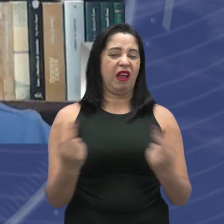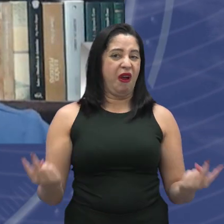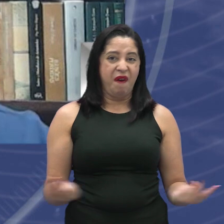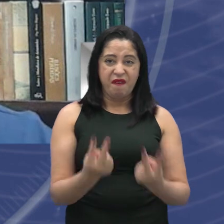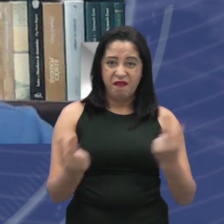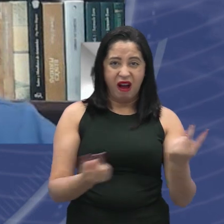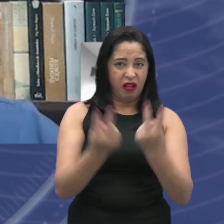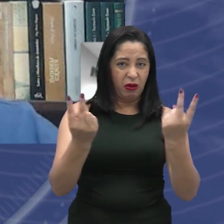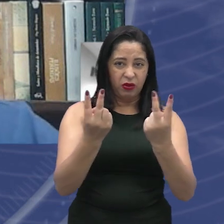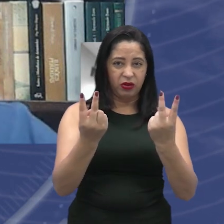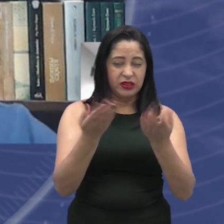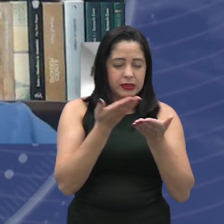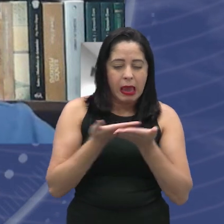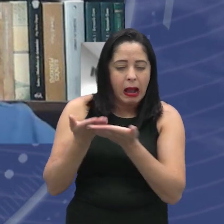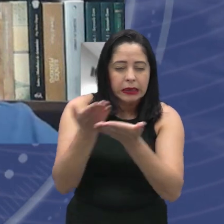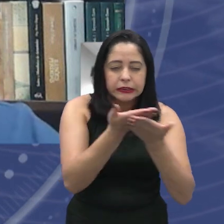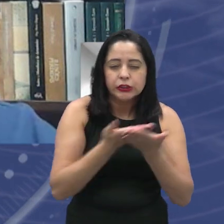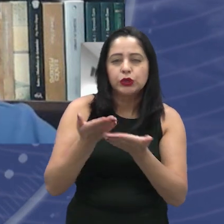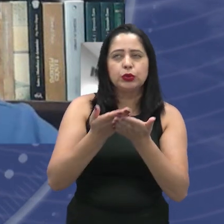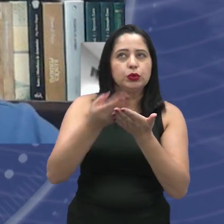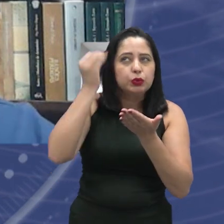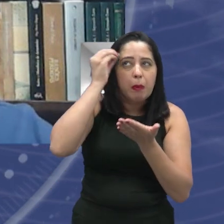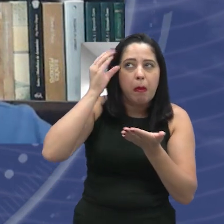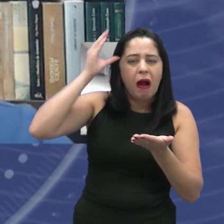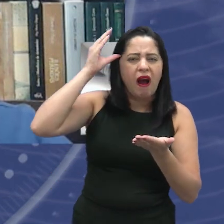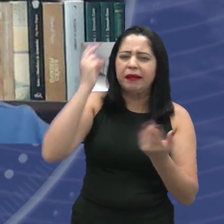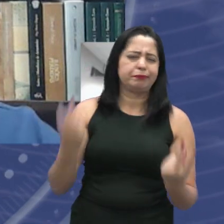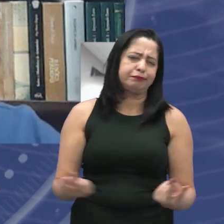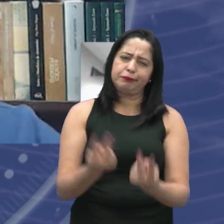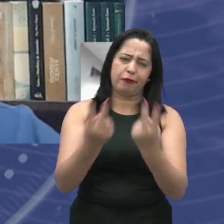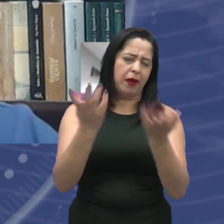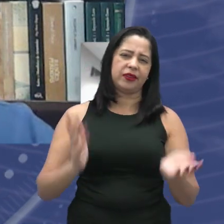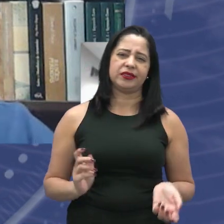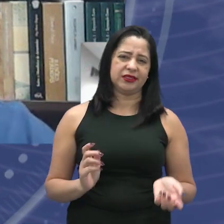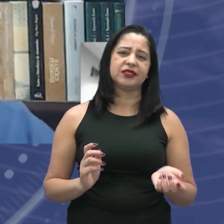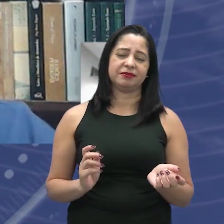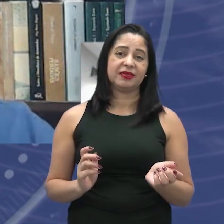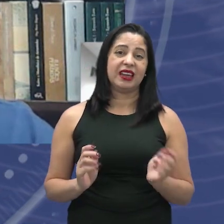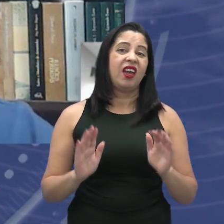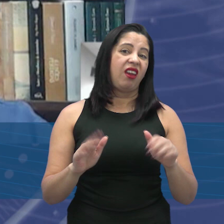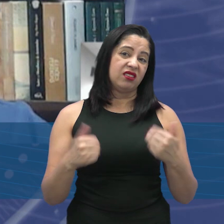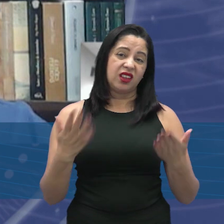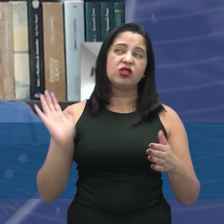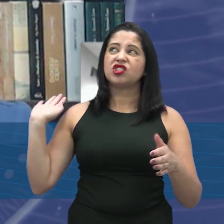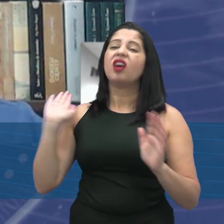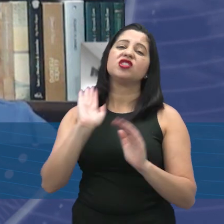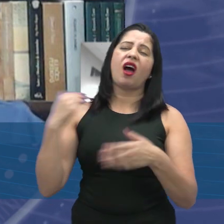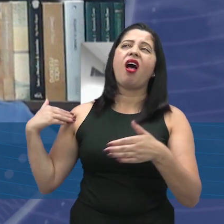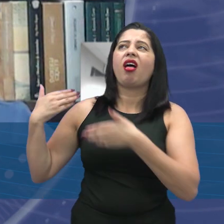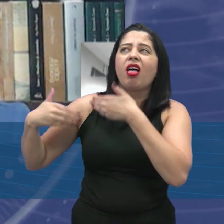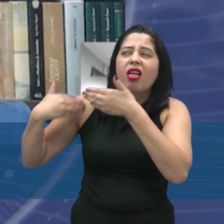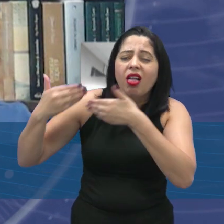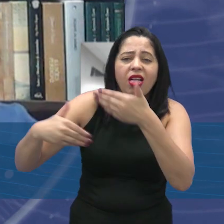o conhecimento racional, o conhecimento acadêmico. Isso não é de agora, isso é uma questão estrutural.